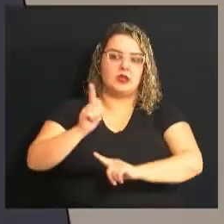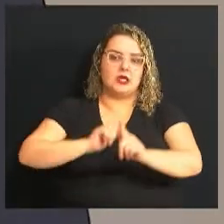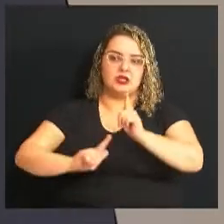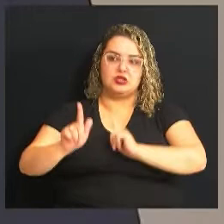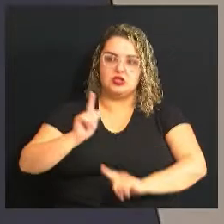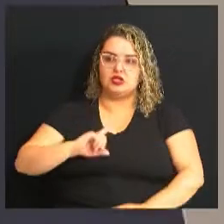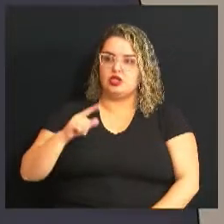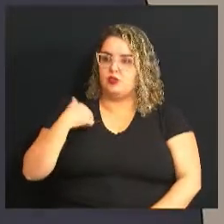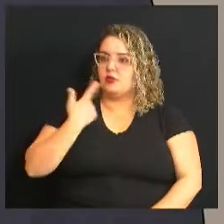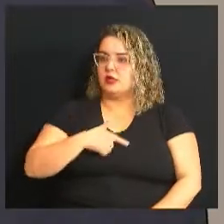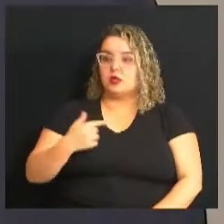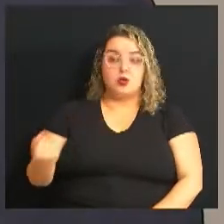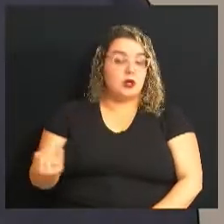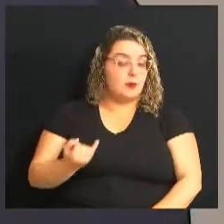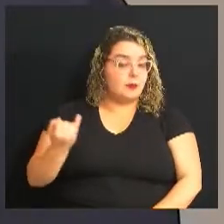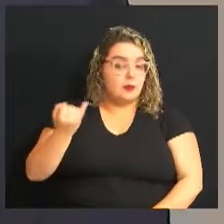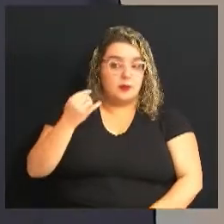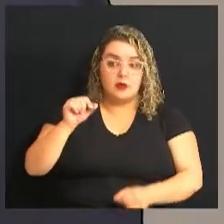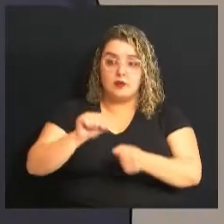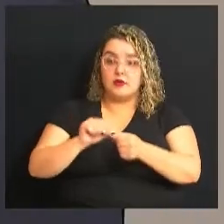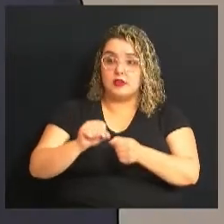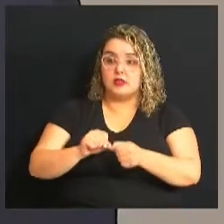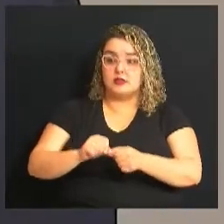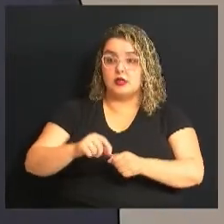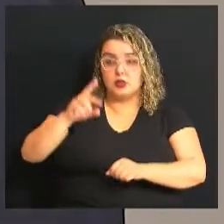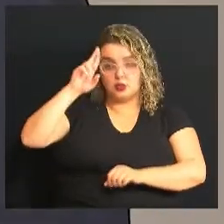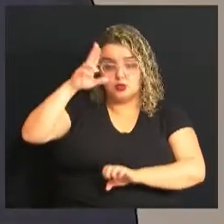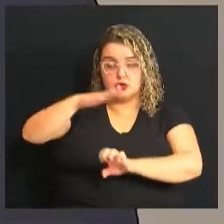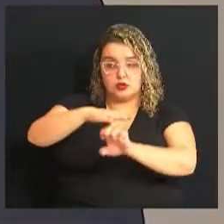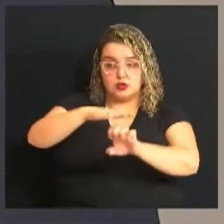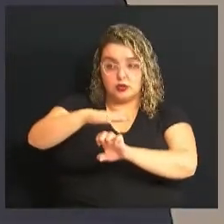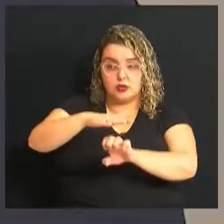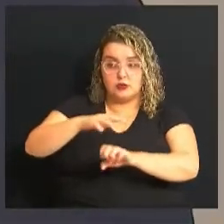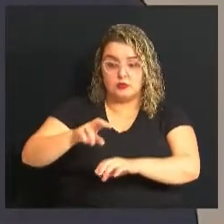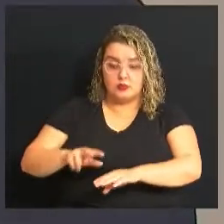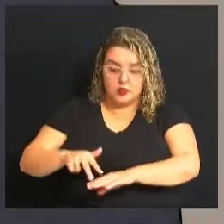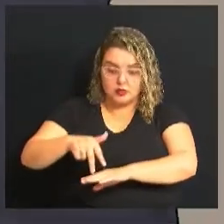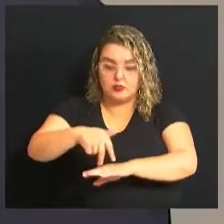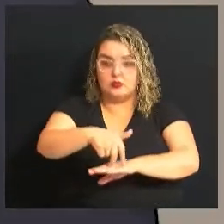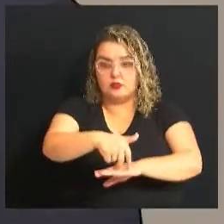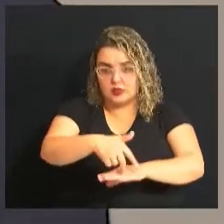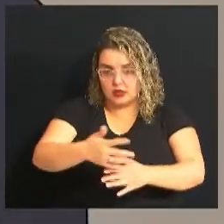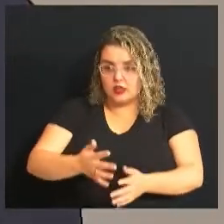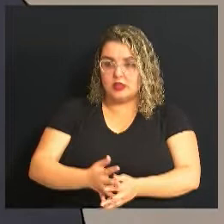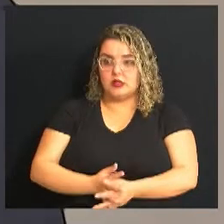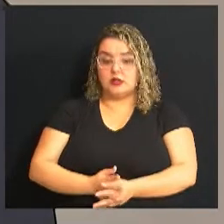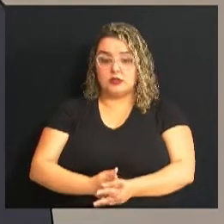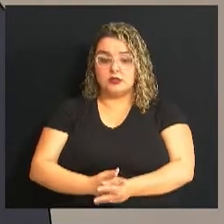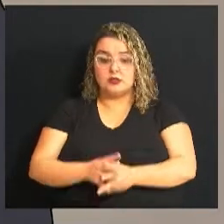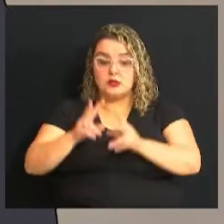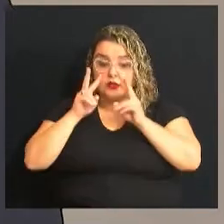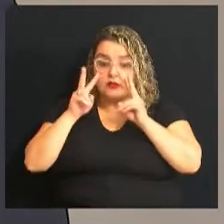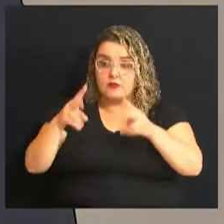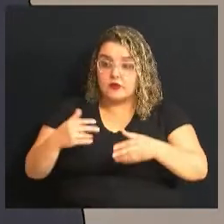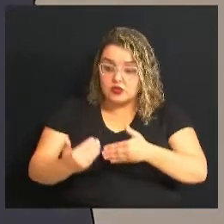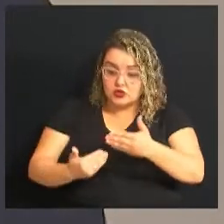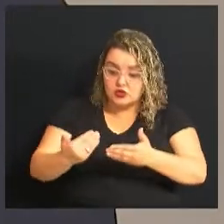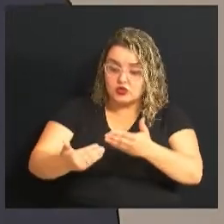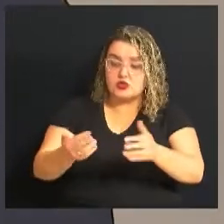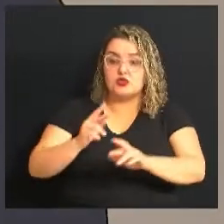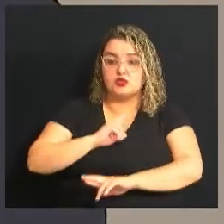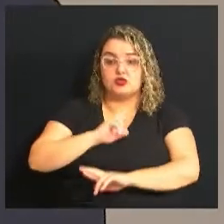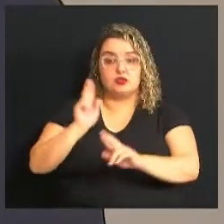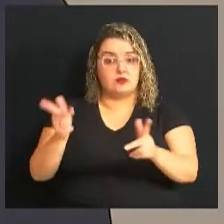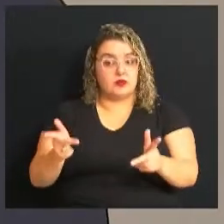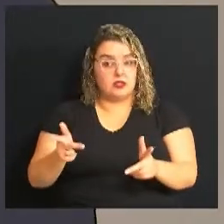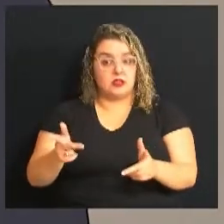isso é importantíssimo, fazer com que o empresário saia da sua cadeira, fazer com que o empresário enxergue os seus processos de uma maneira diferente,